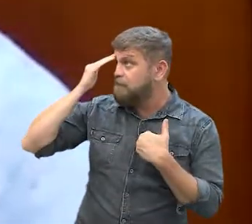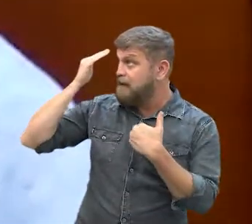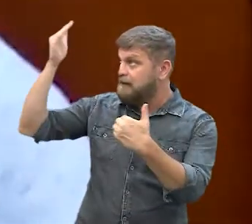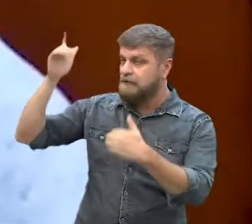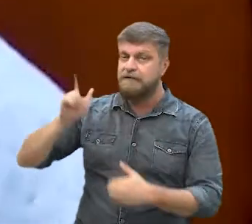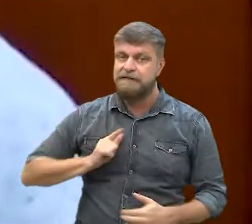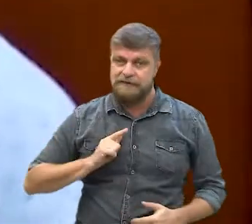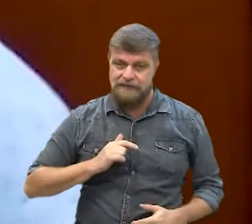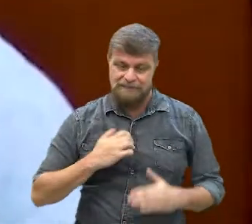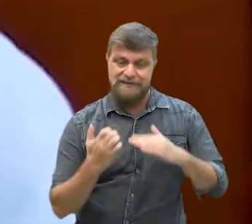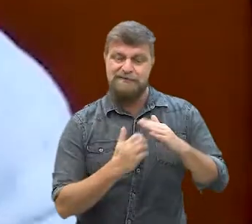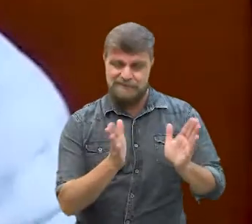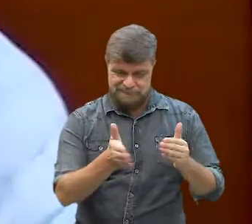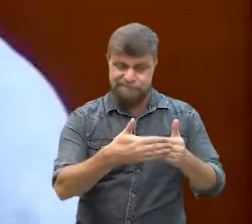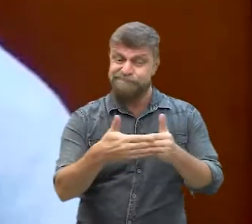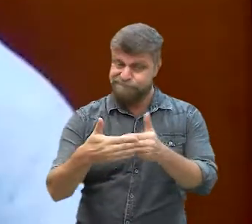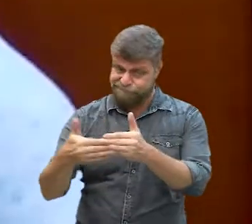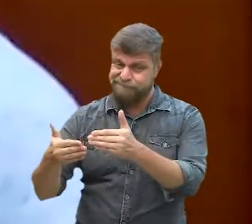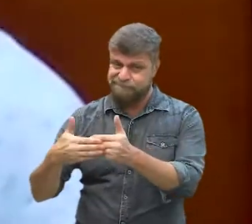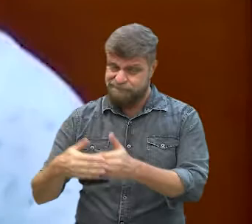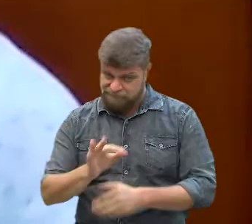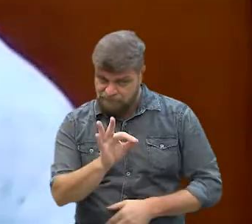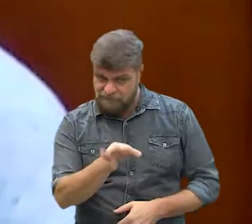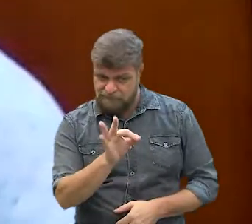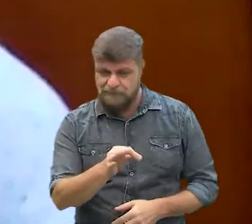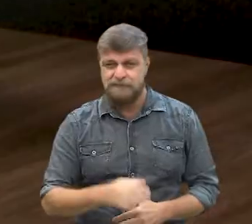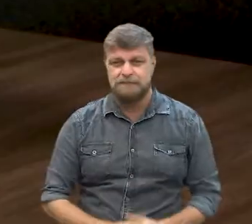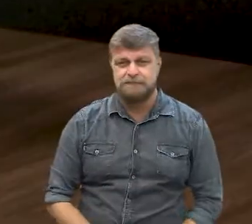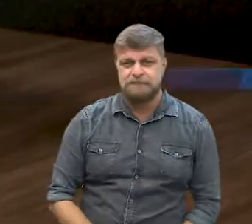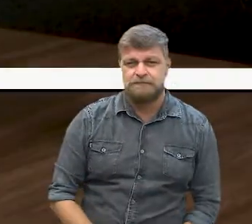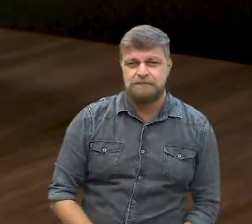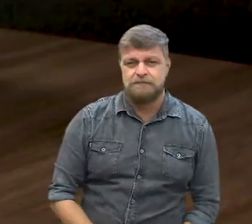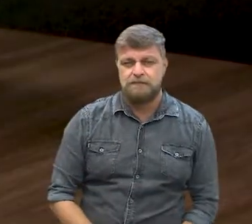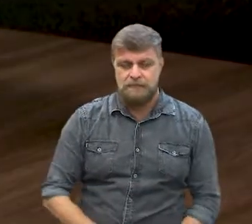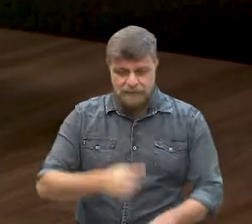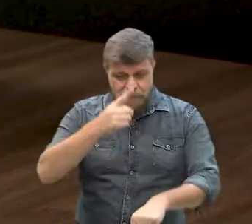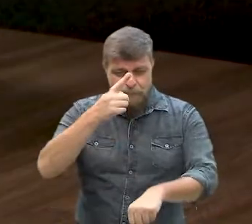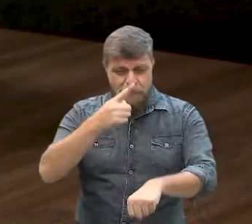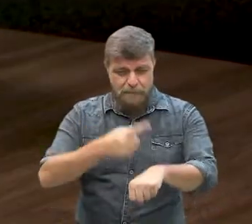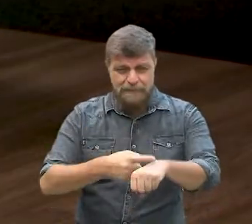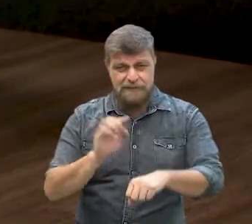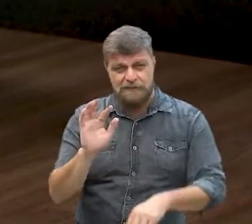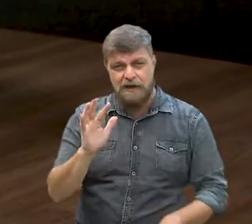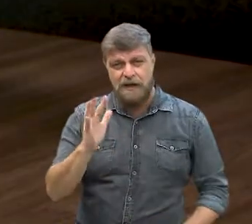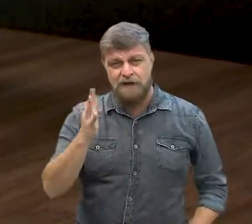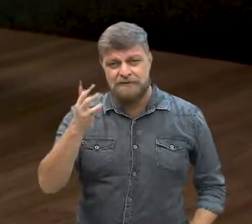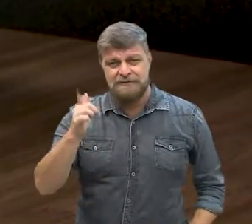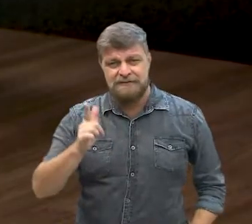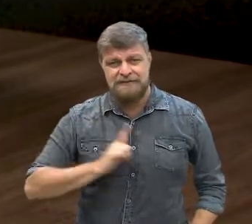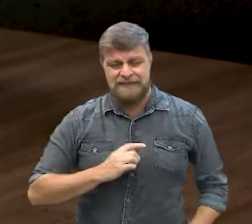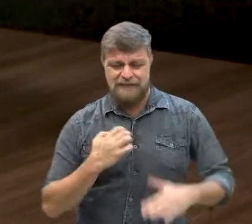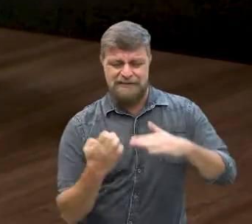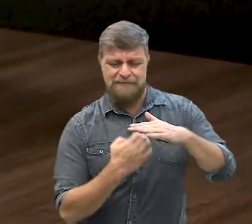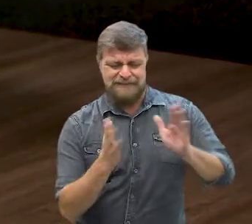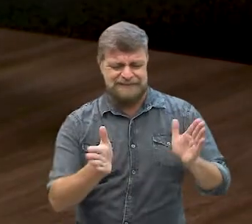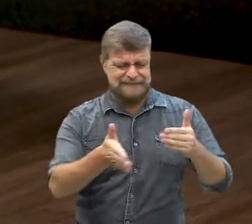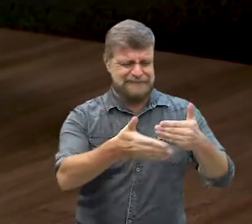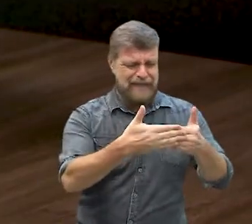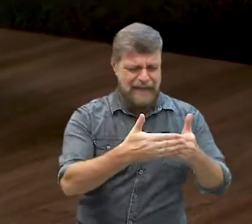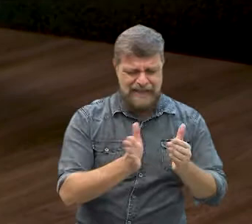quando muita gente, infelizmente, não teve a mesma oportunidade. A gente teve aí um momento aí de fechamento de